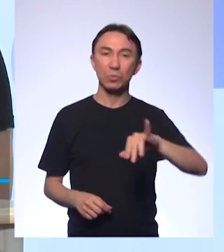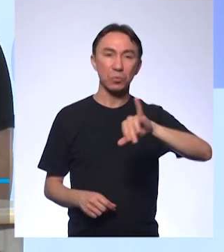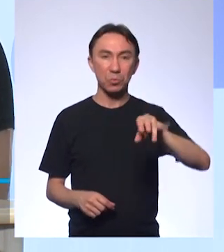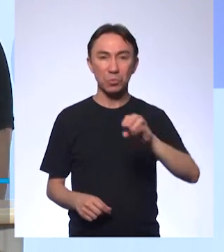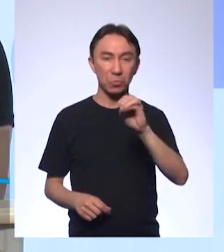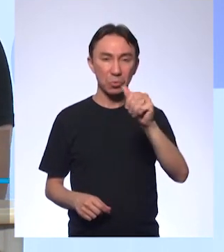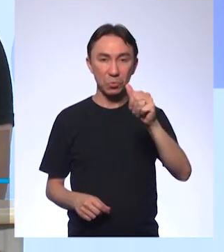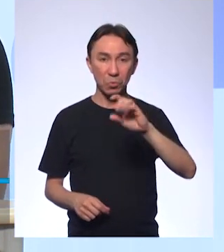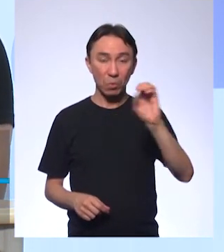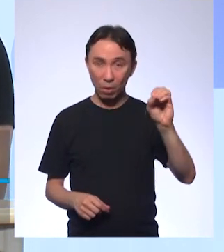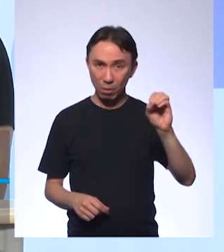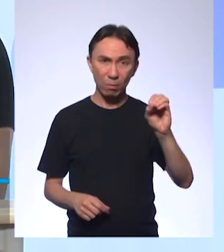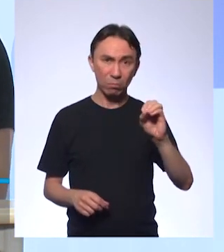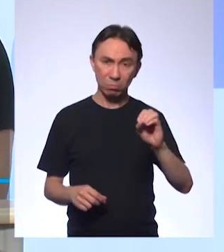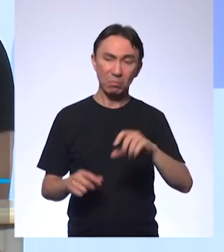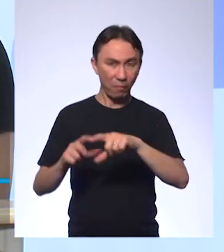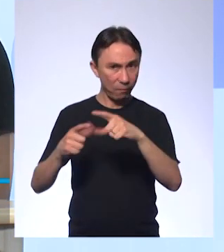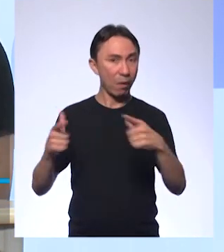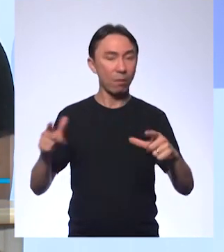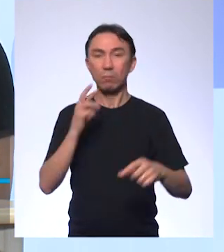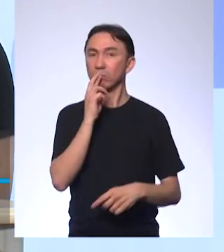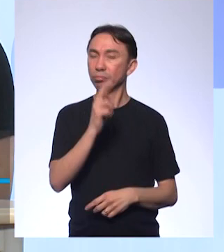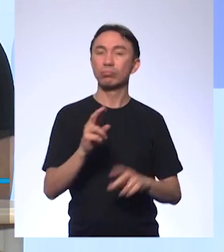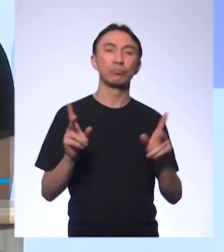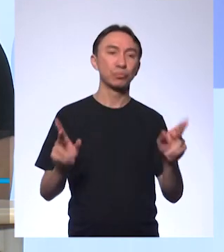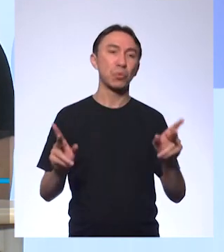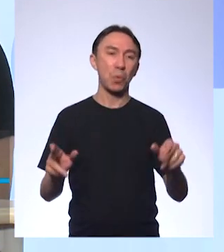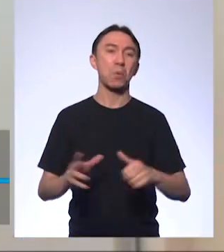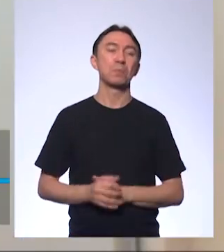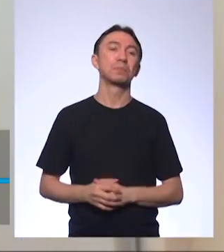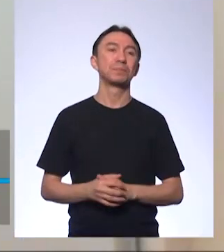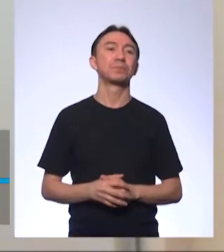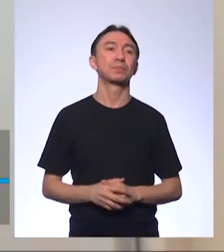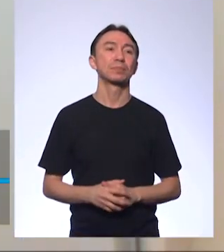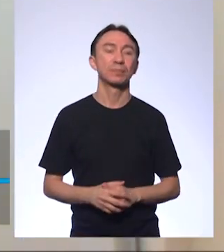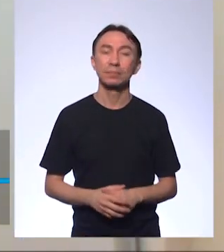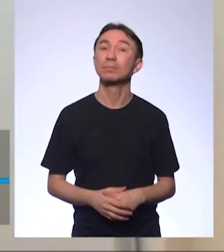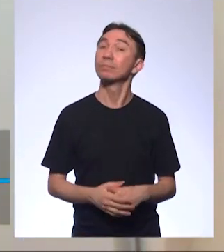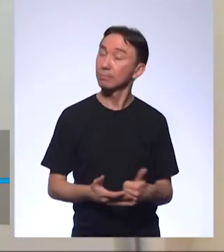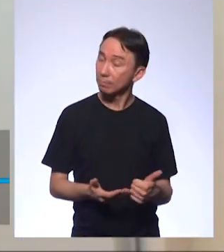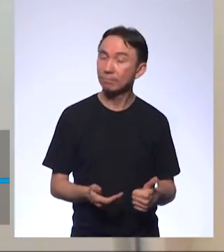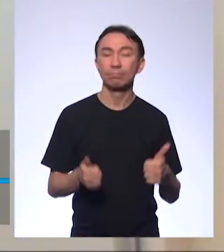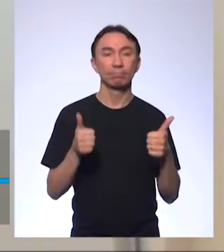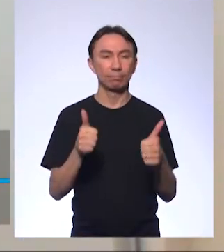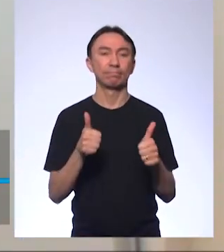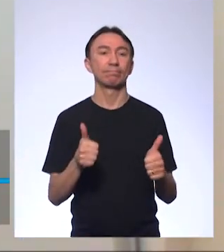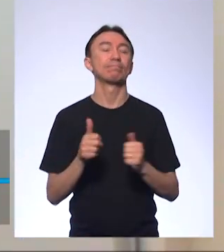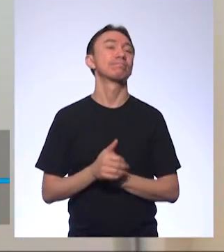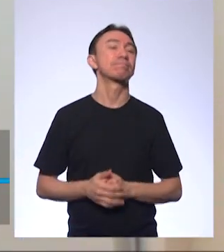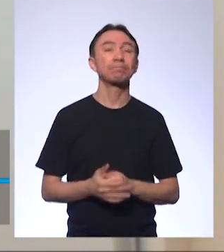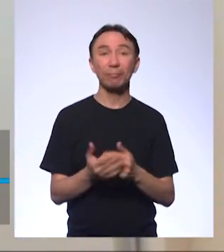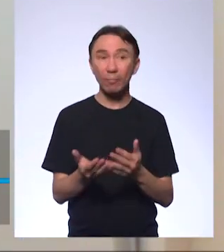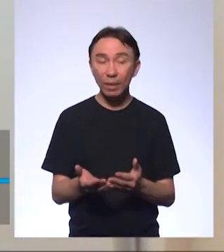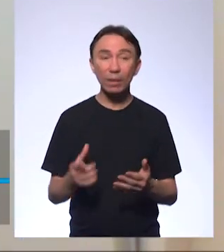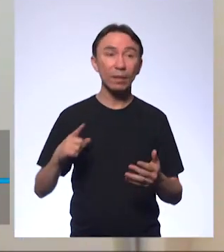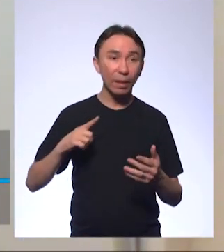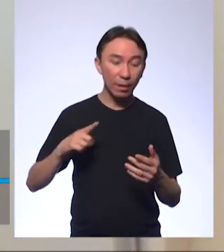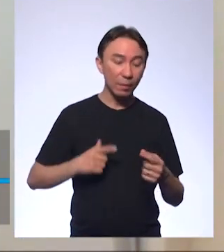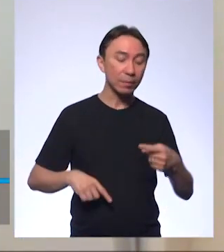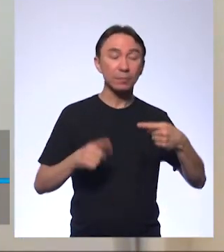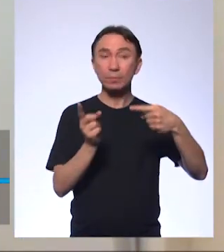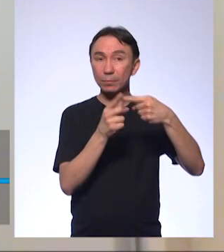com essa mesma resposta. Renata? Então, vamos lá, voltar à nossa questão. A gente tem aqui 3,